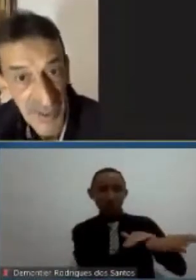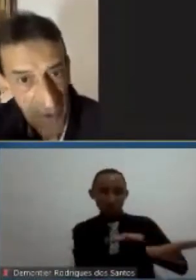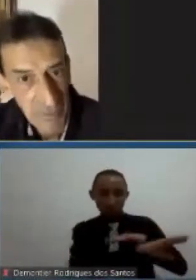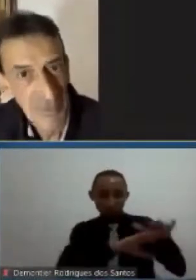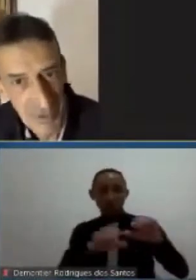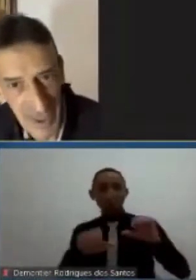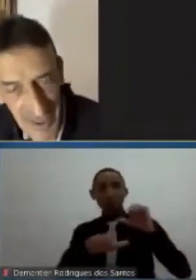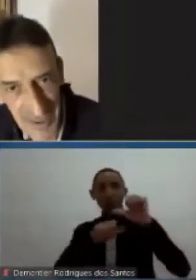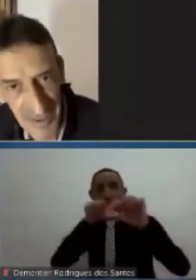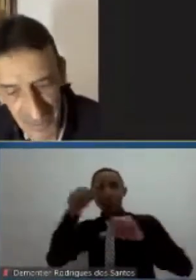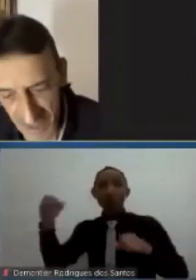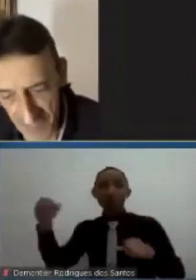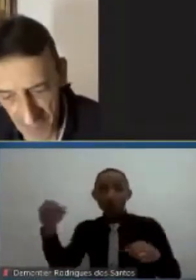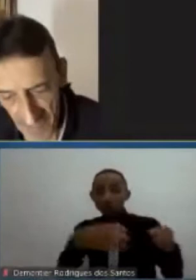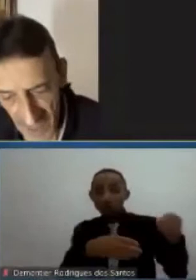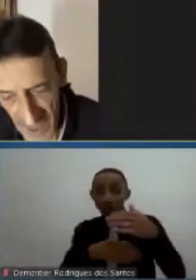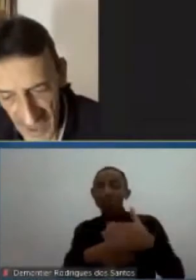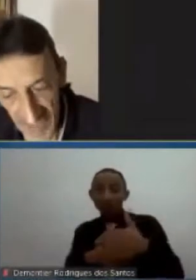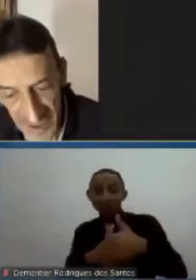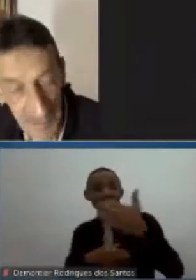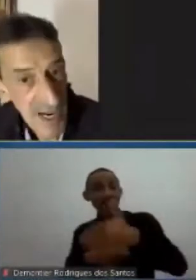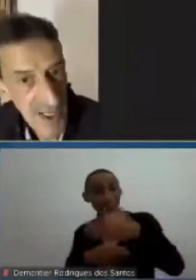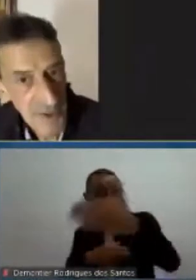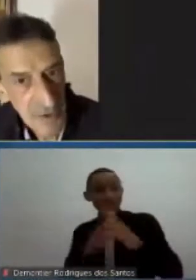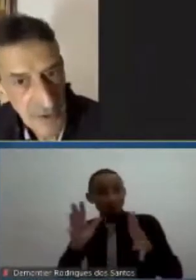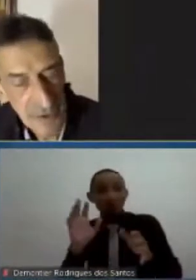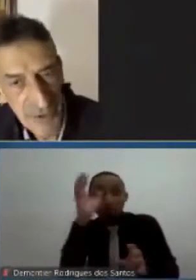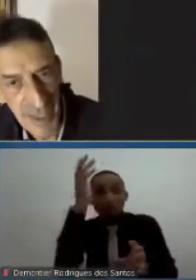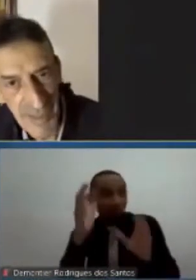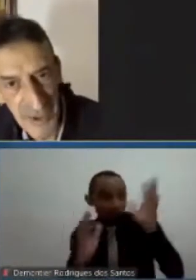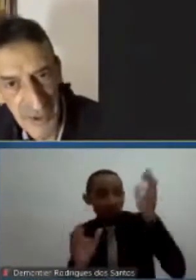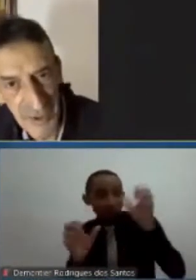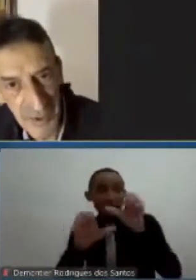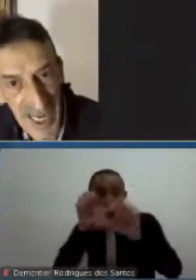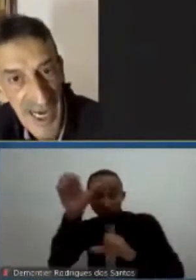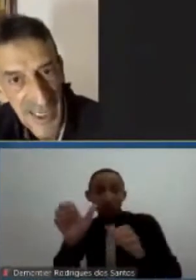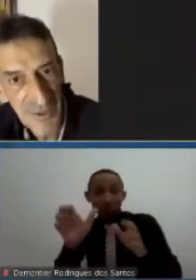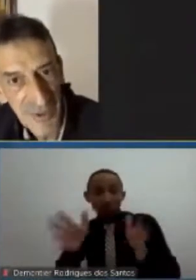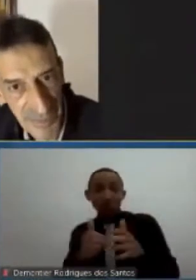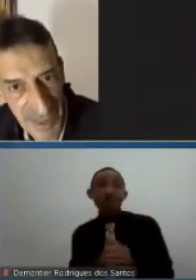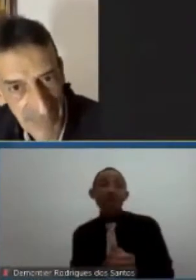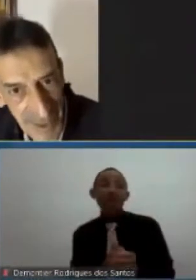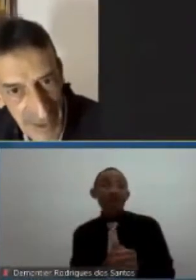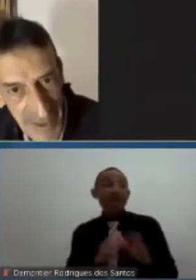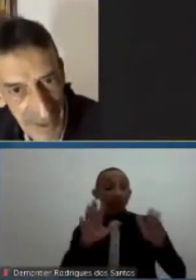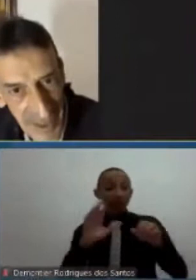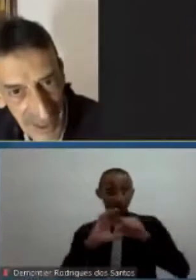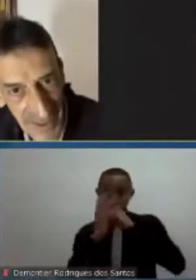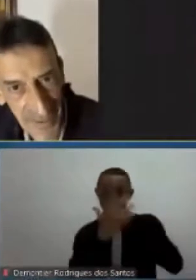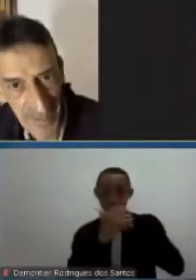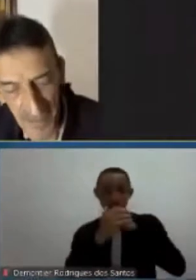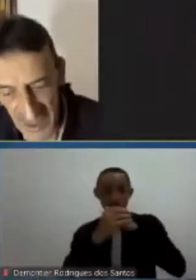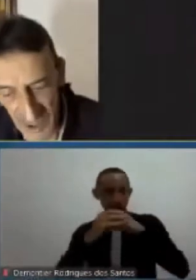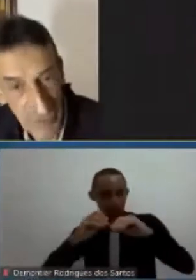que virão por aí também, elas fazem parte do que eu costumo chamar de o legado da pandemia,